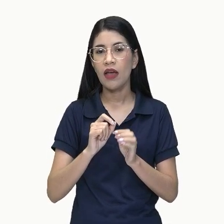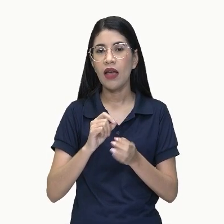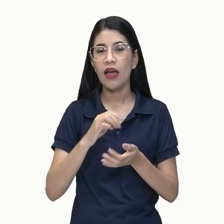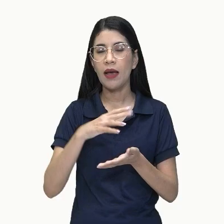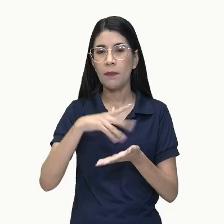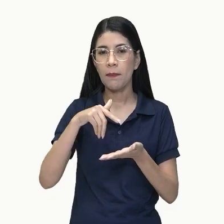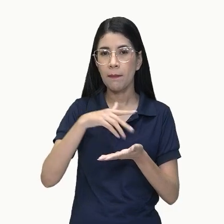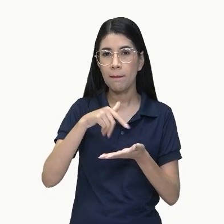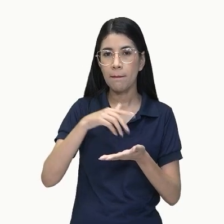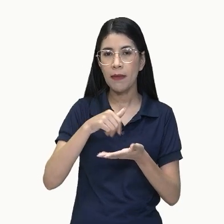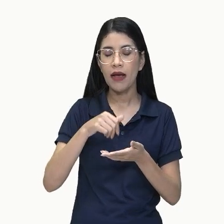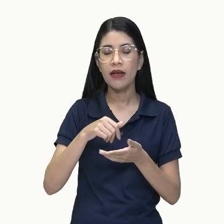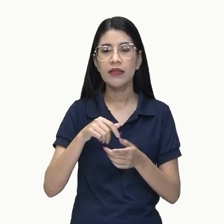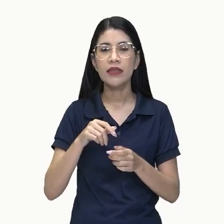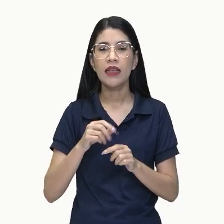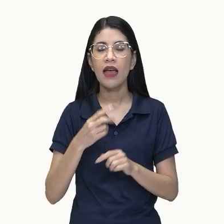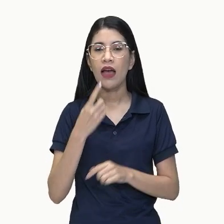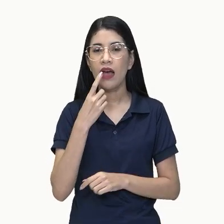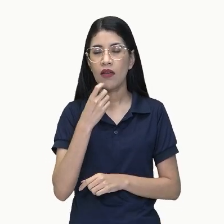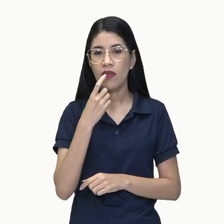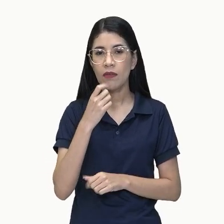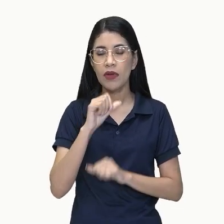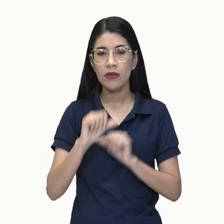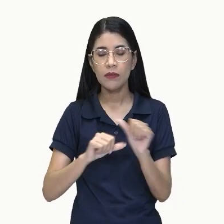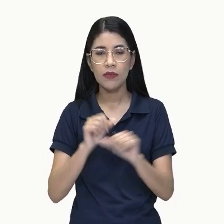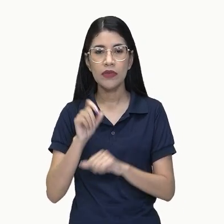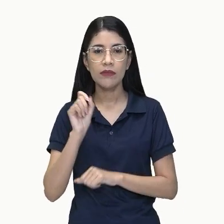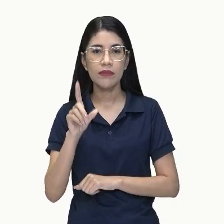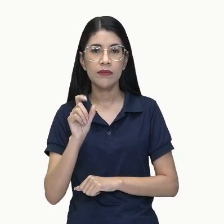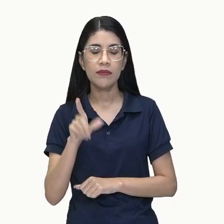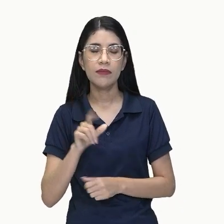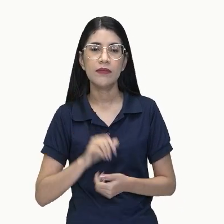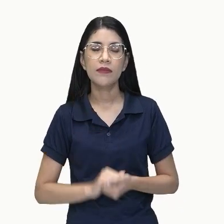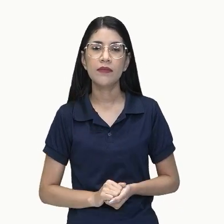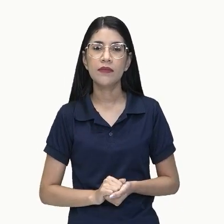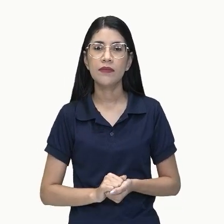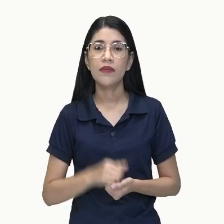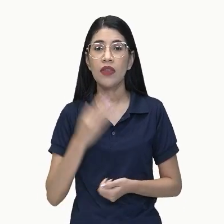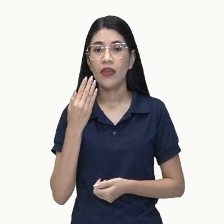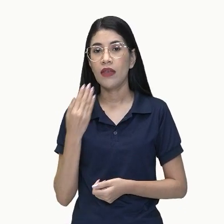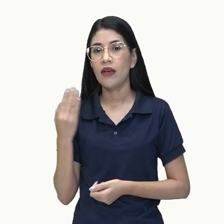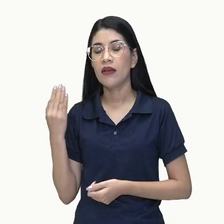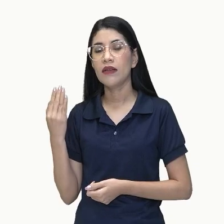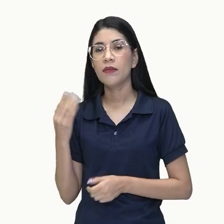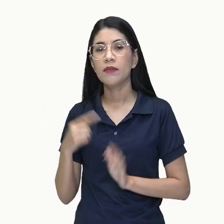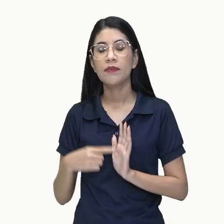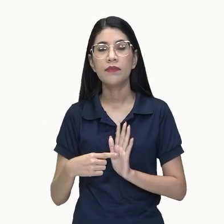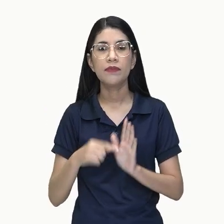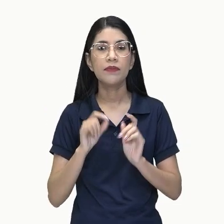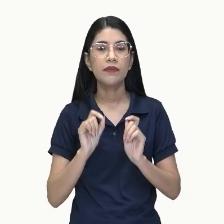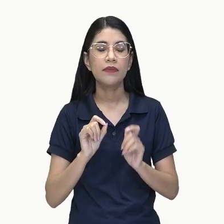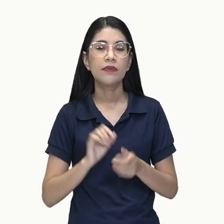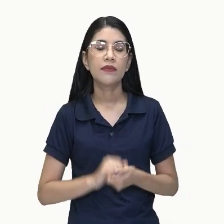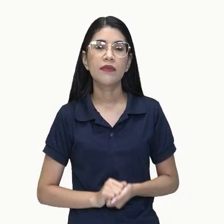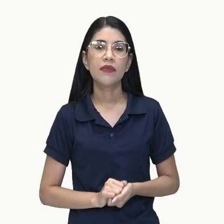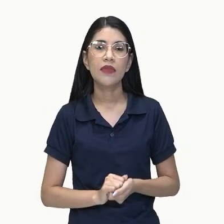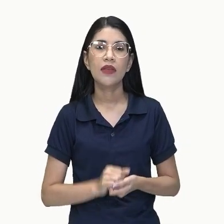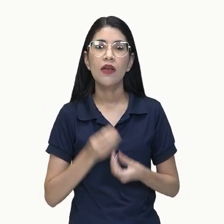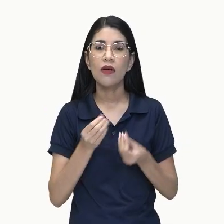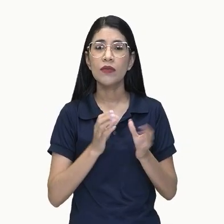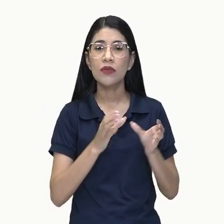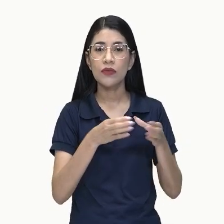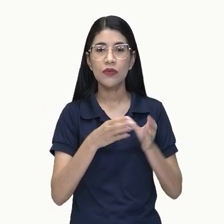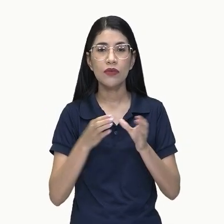artificial, que é vermelho, em azul. E aqui nós temos a classificação